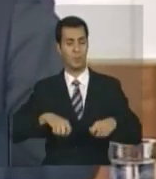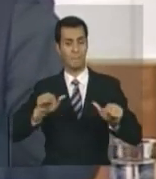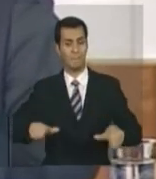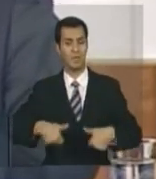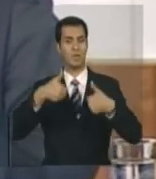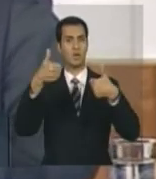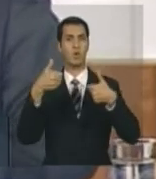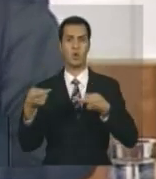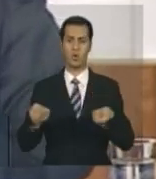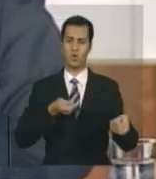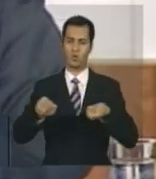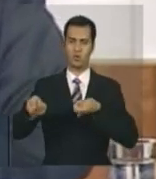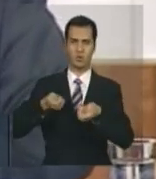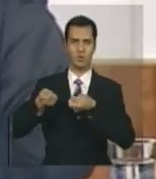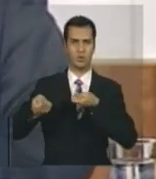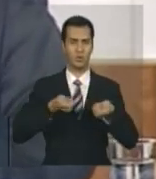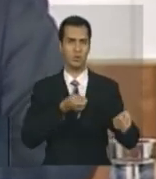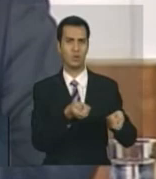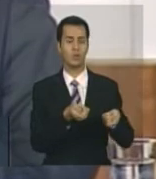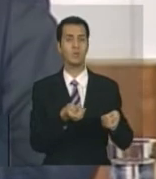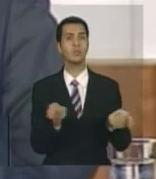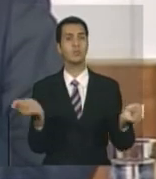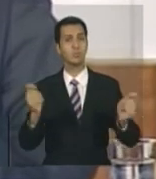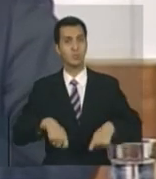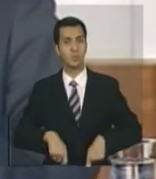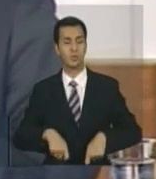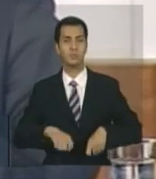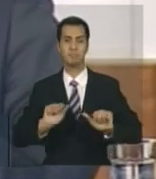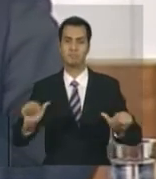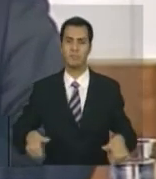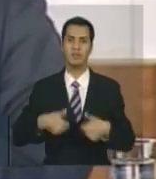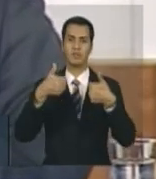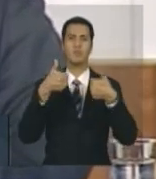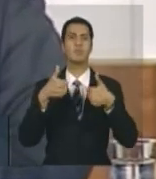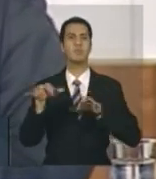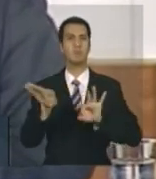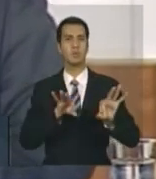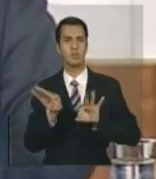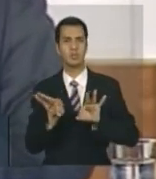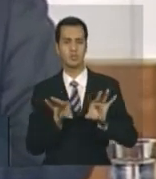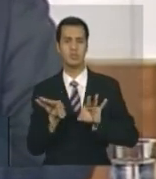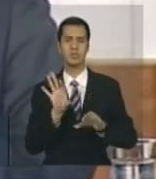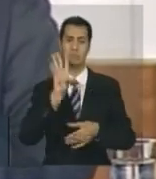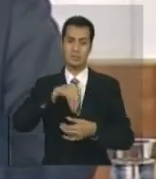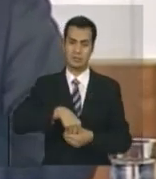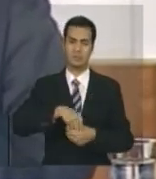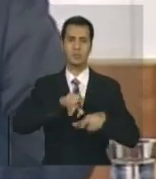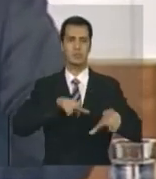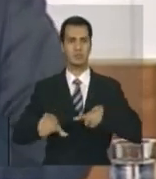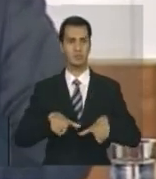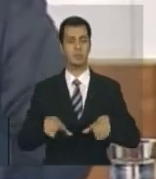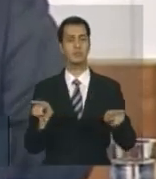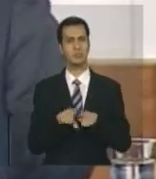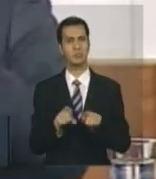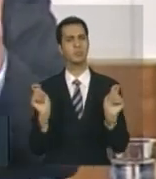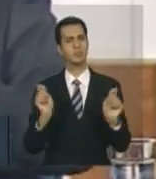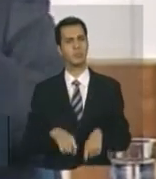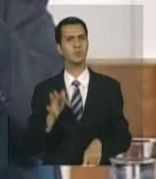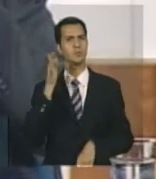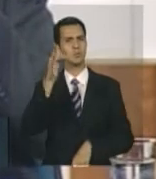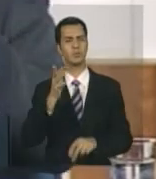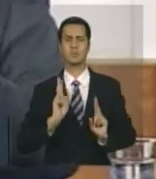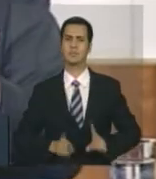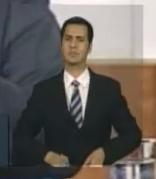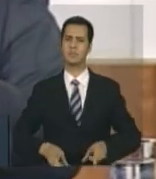que a gente possa aperfeiçoar os nossos processos internos e para que a gente possa sempre fazer